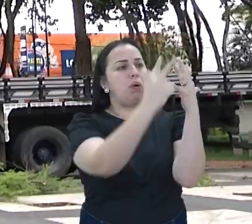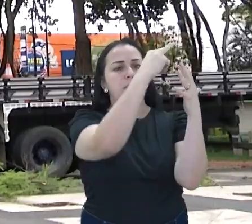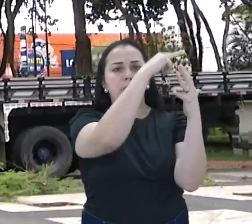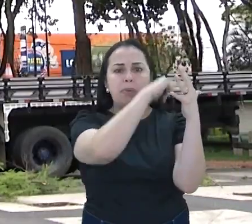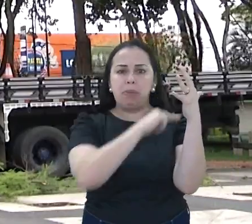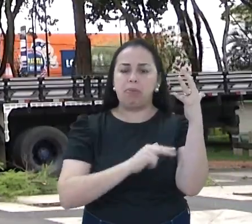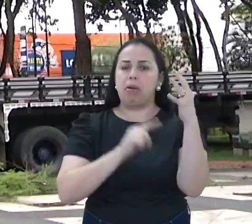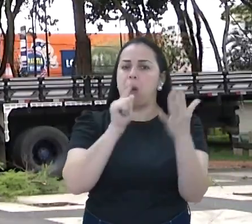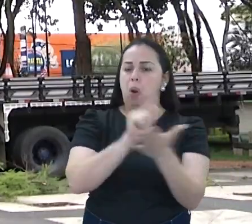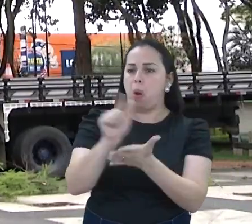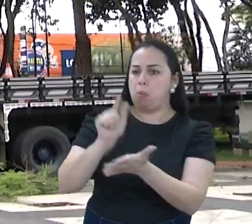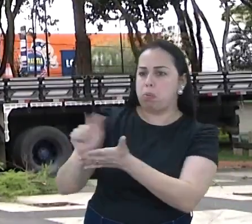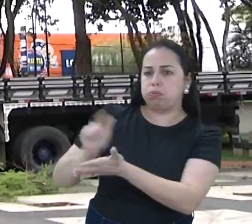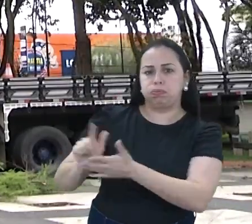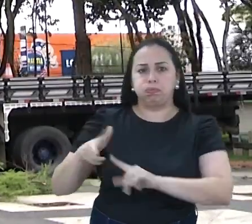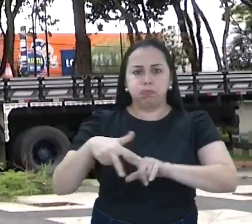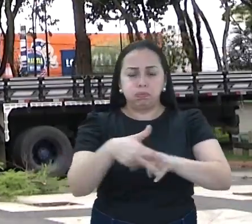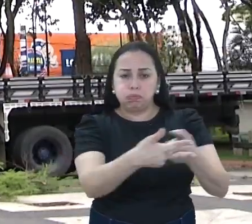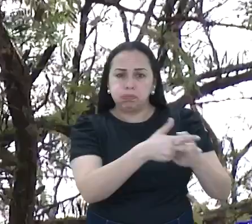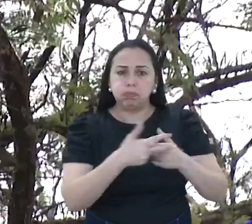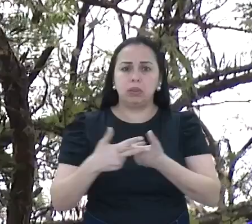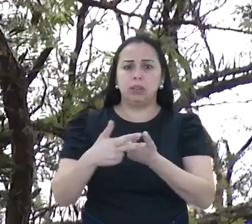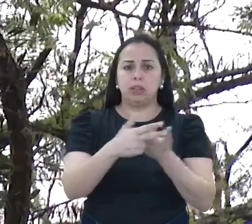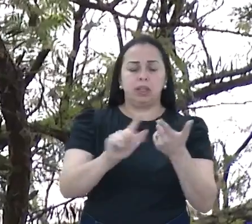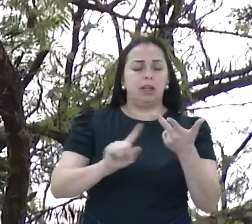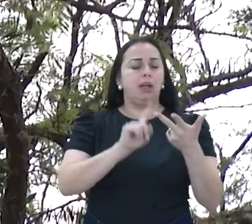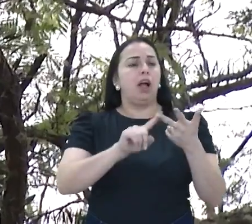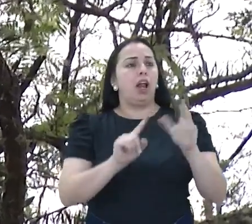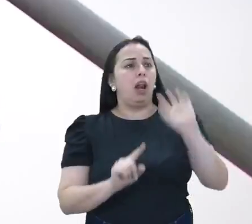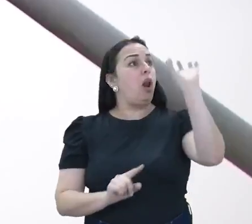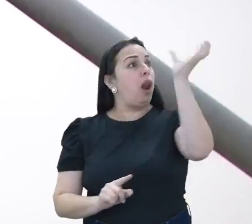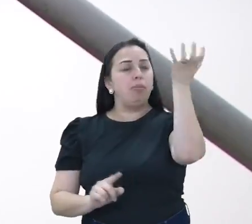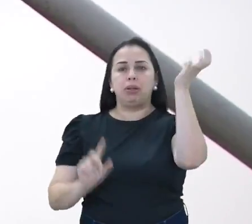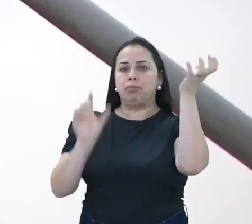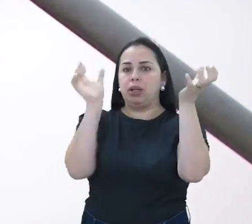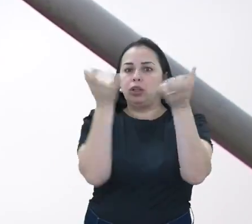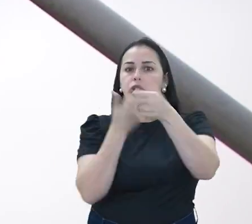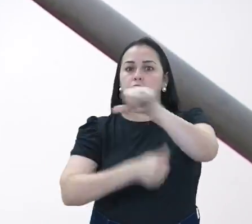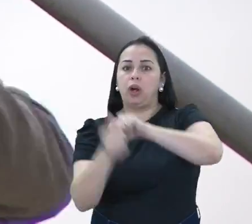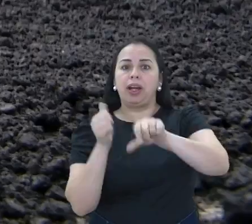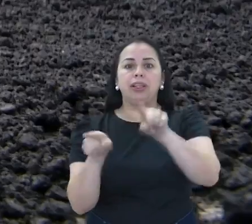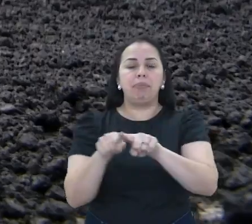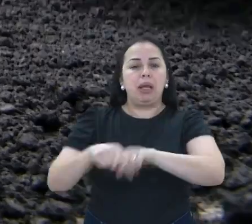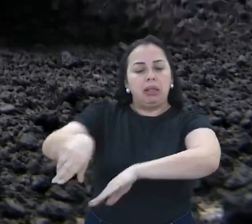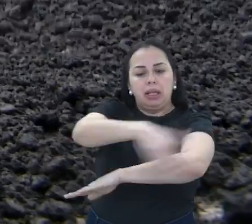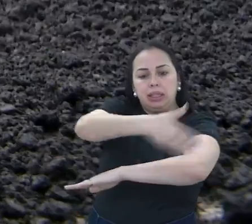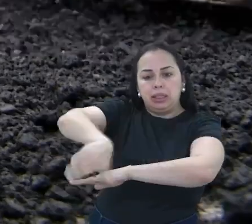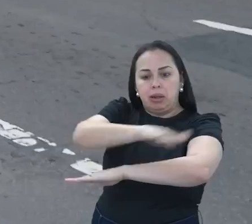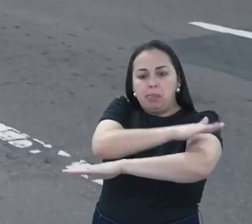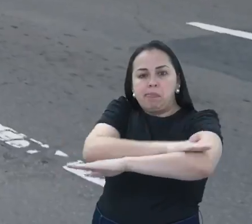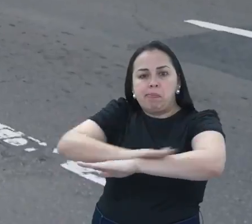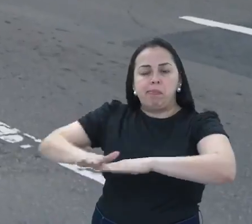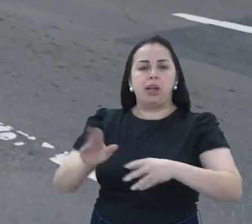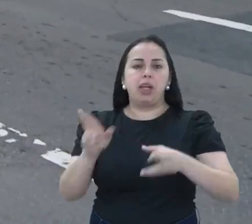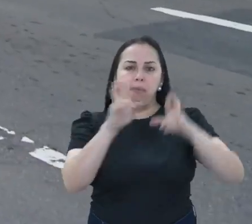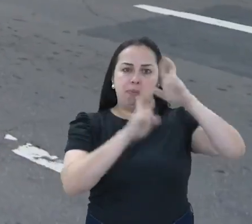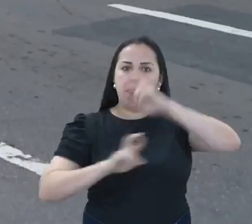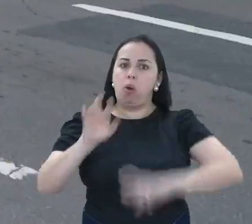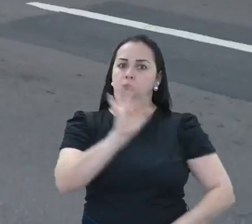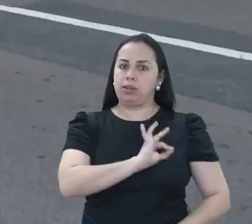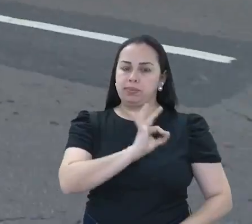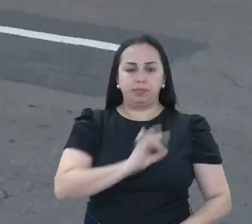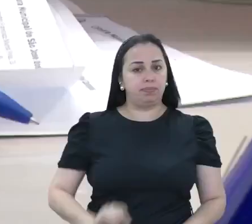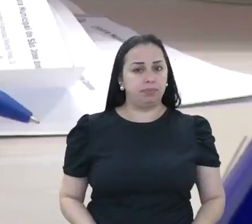de serviços de manutenção pública na cidade, como podas de árvore, troca de lâmpadas, tapa-buraco e ronda policial em